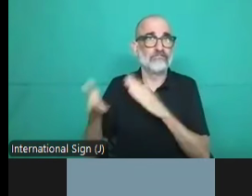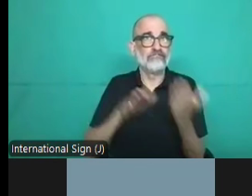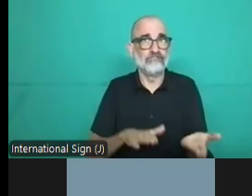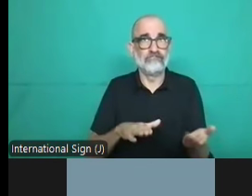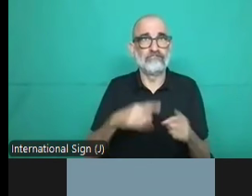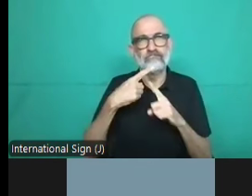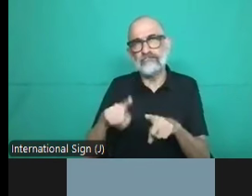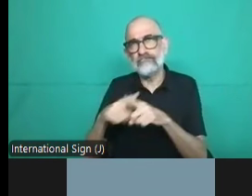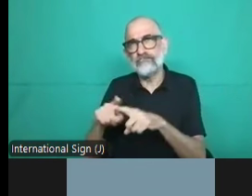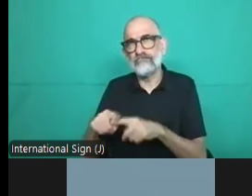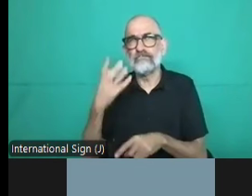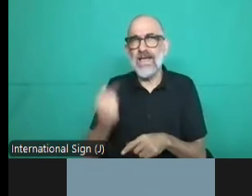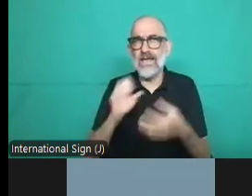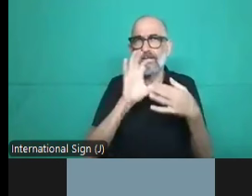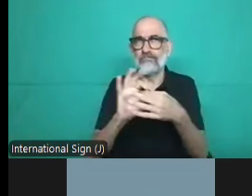Eu quero